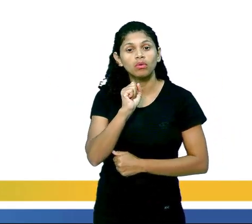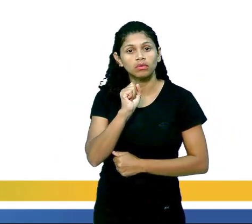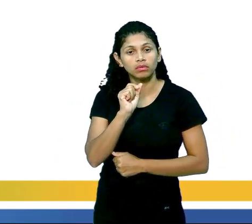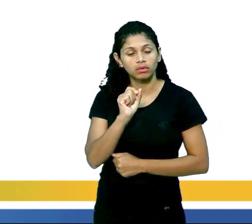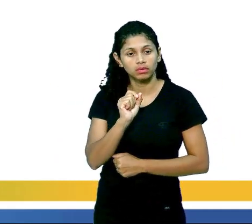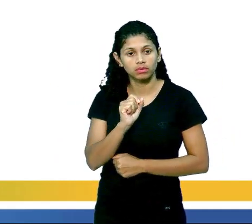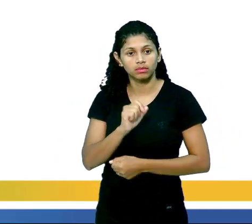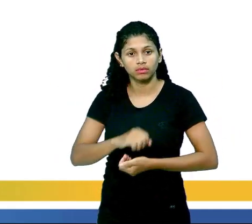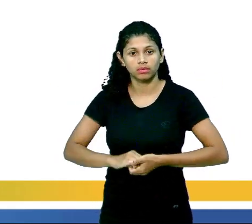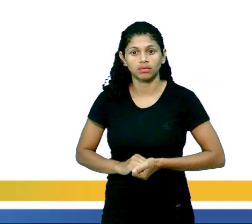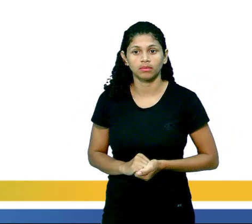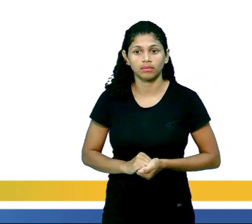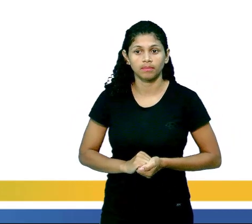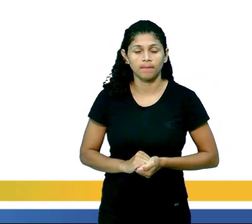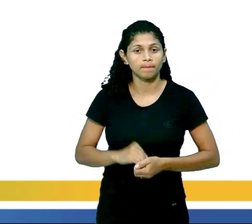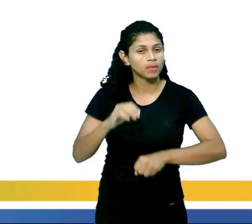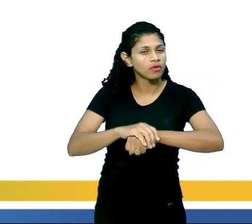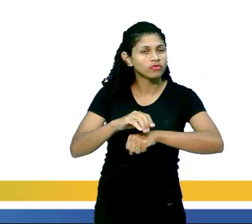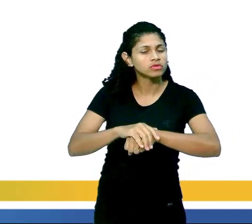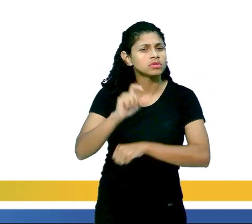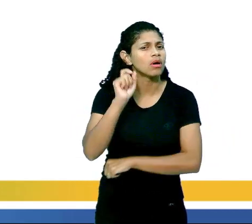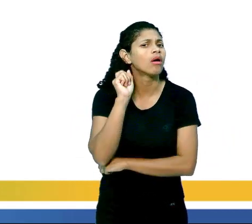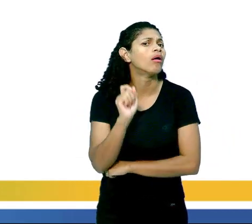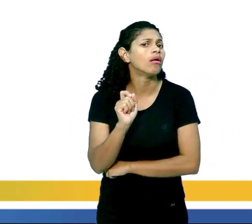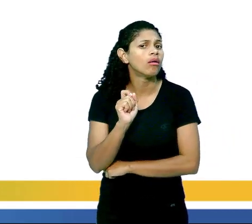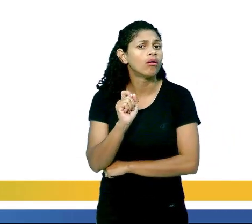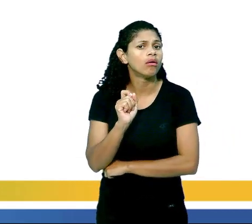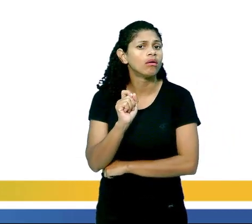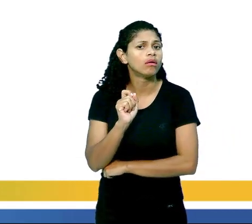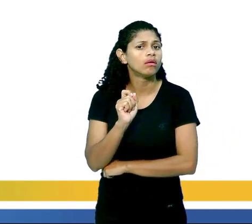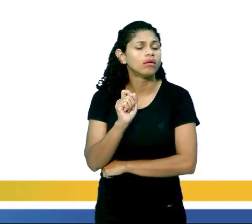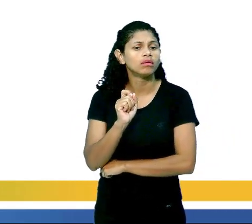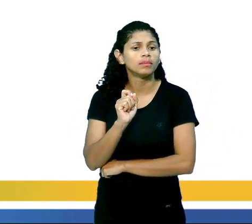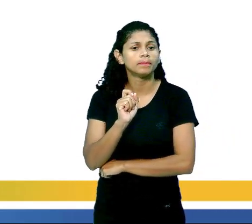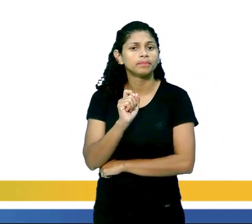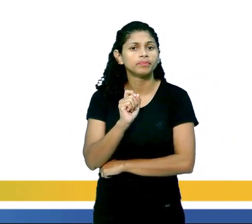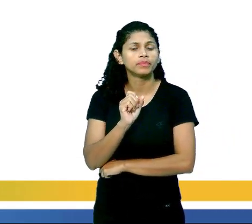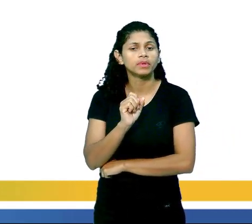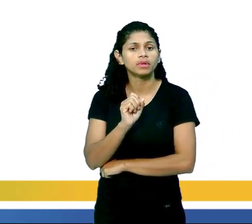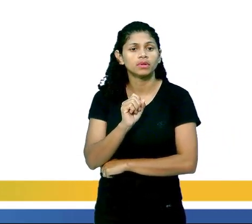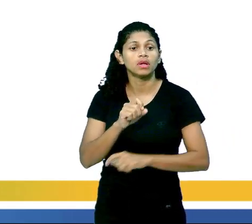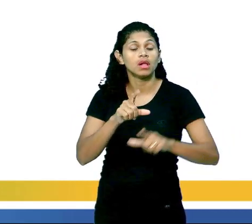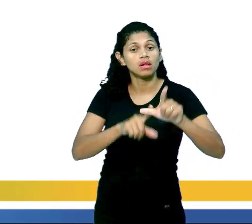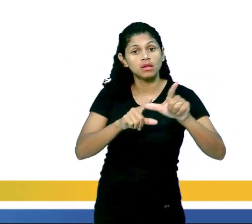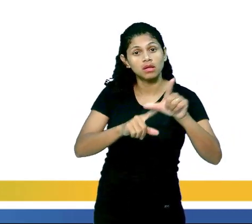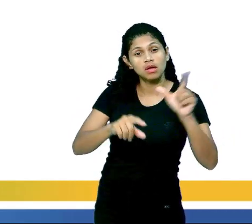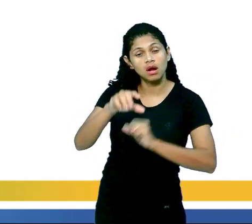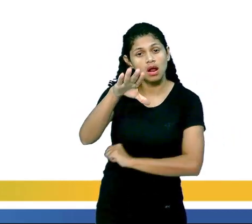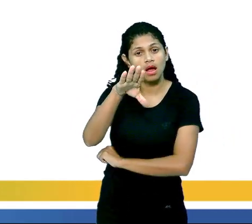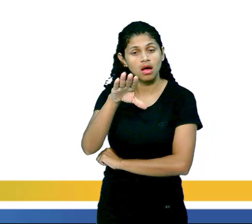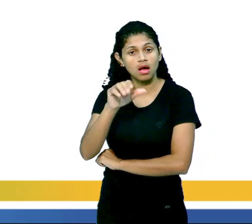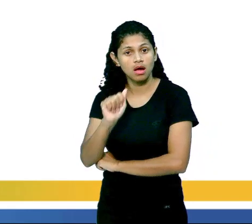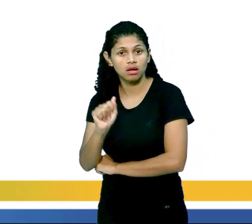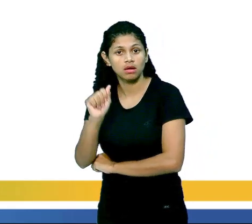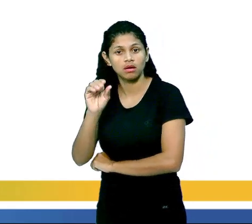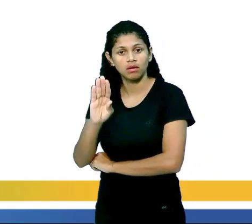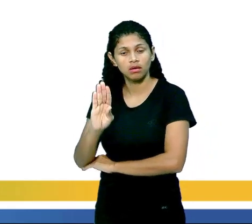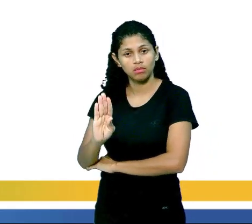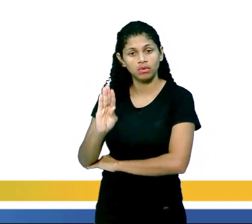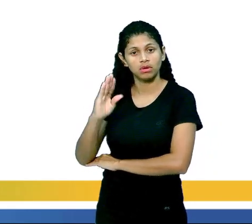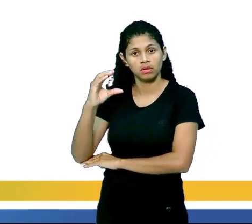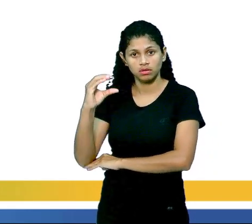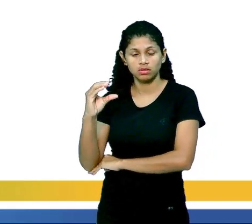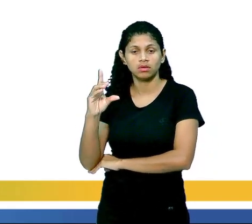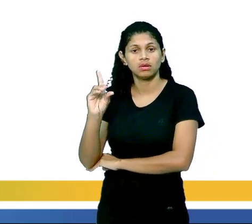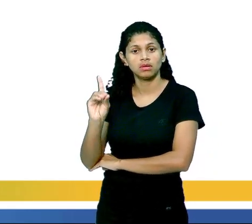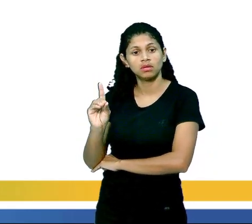é. Aí sim, aí nós vamos ver, ó. Ela é ímpar? Ela é par? Ela é injetora? Ela é